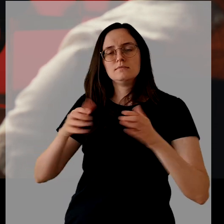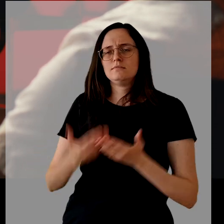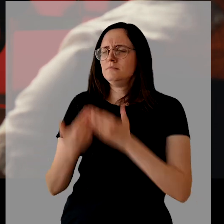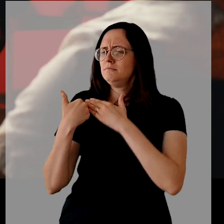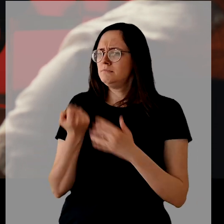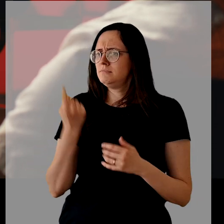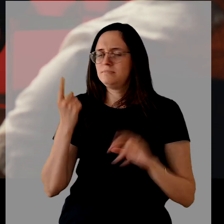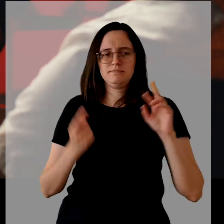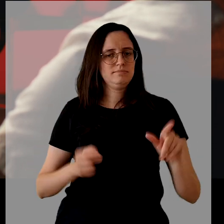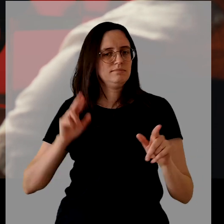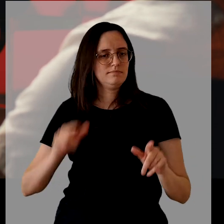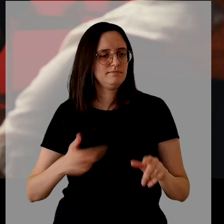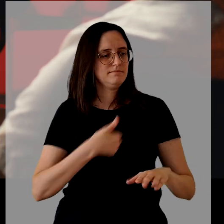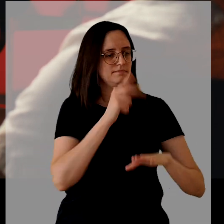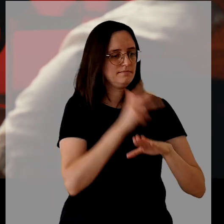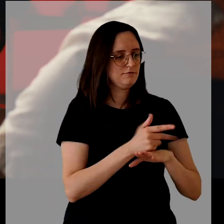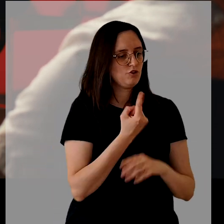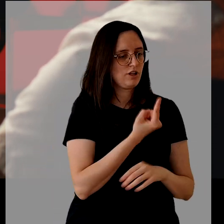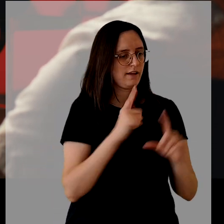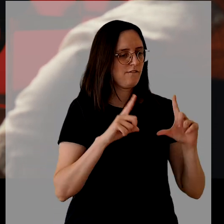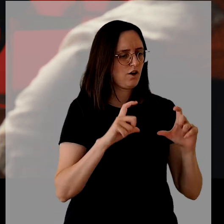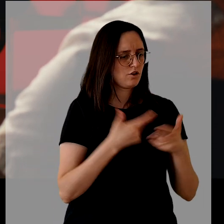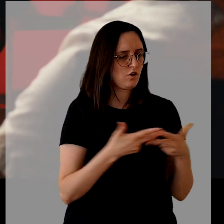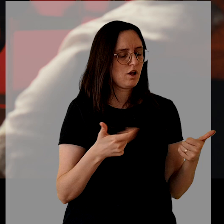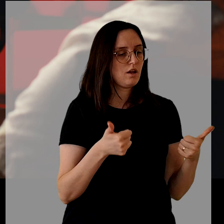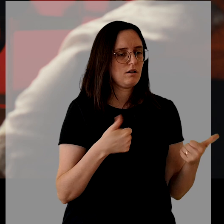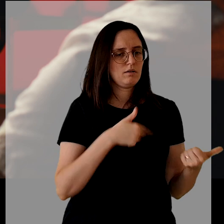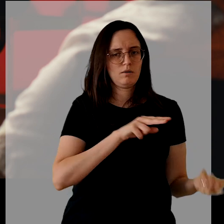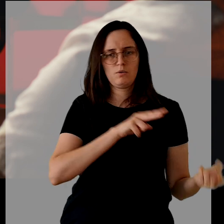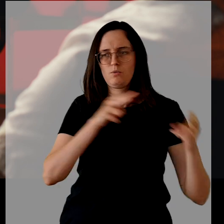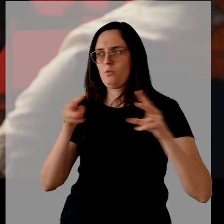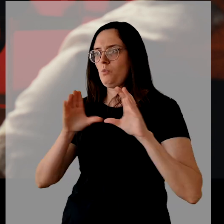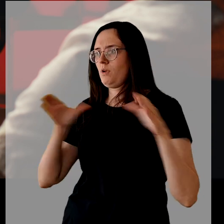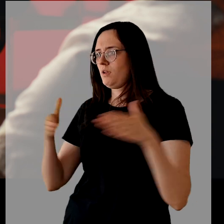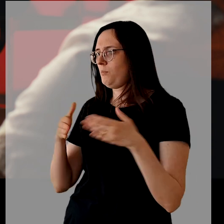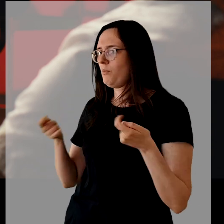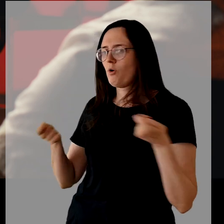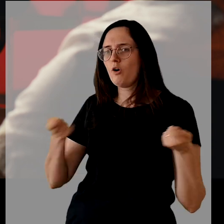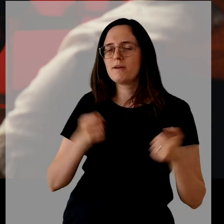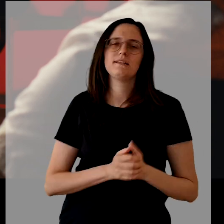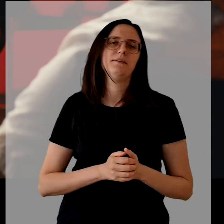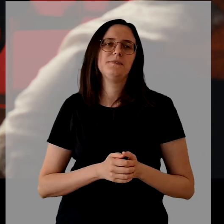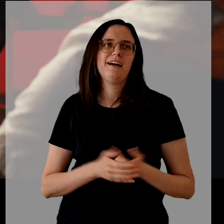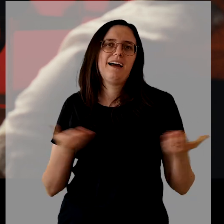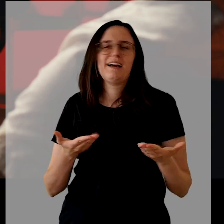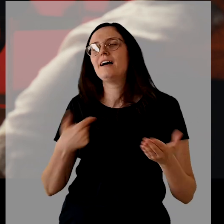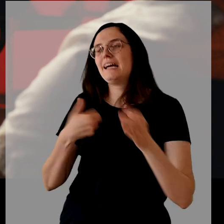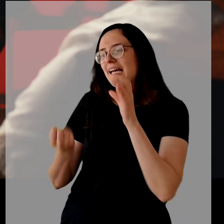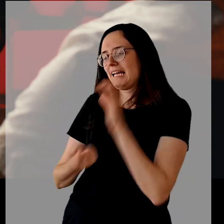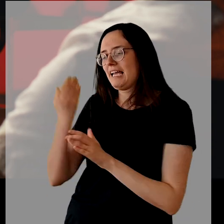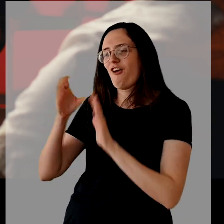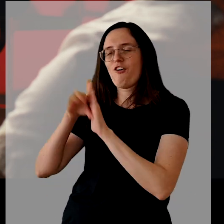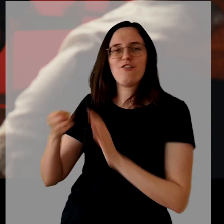essa diferença de agora eu tenho a minha câmera, fotografo sozinho, agora eu venho para gerir uma equipe, eu venho para criar